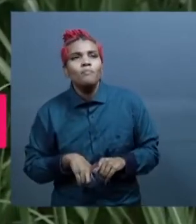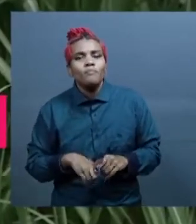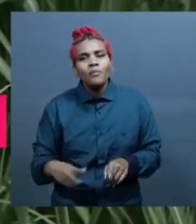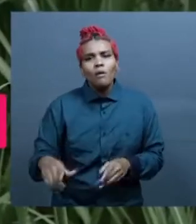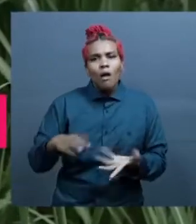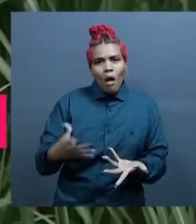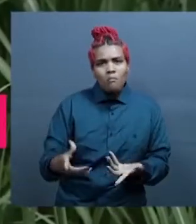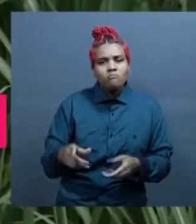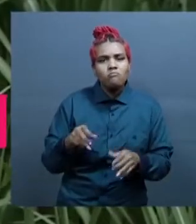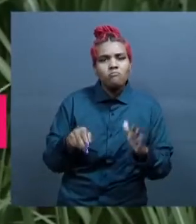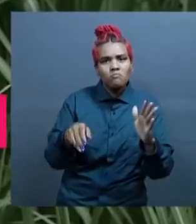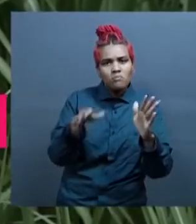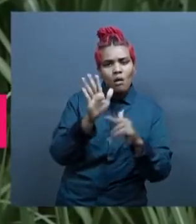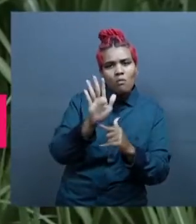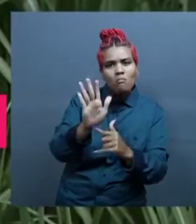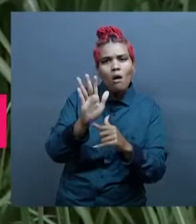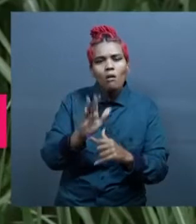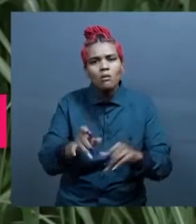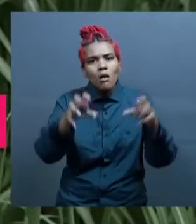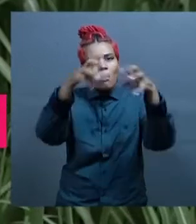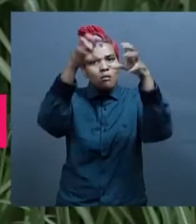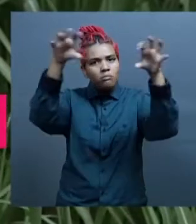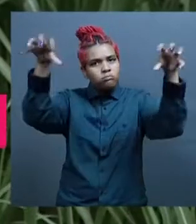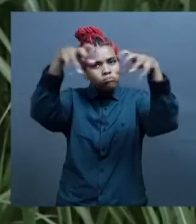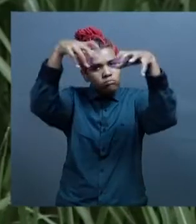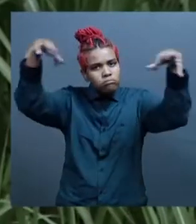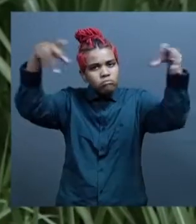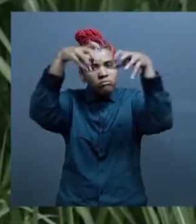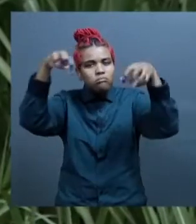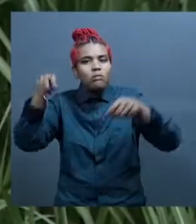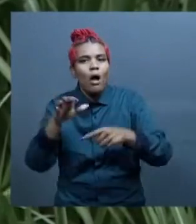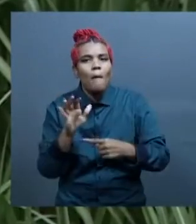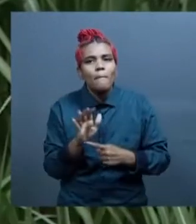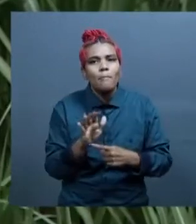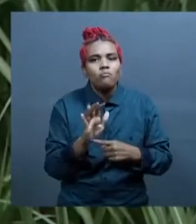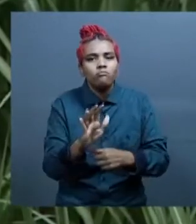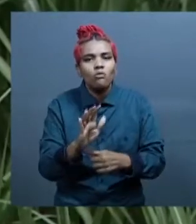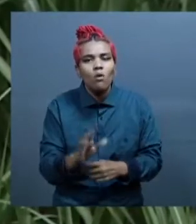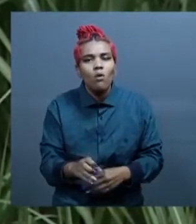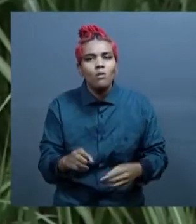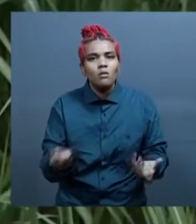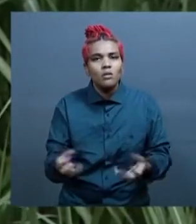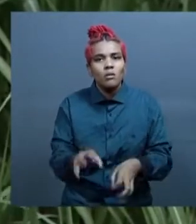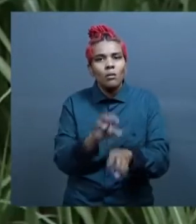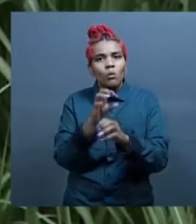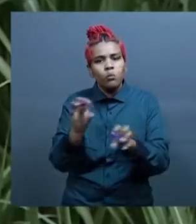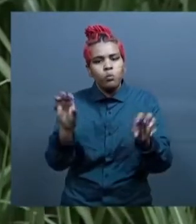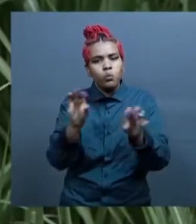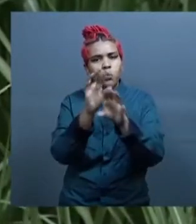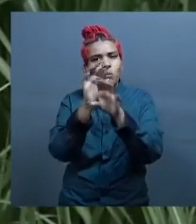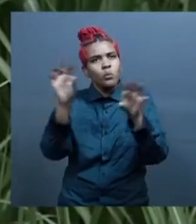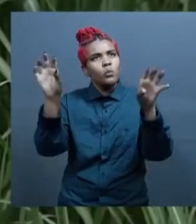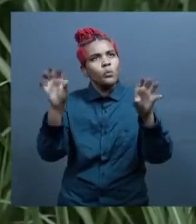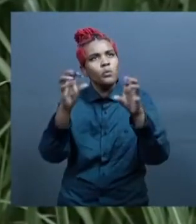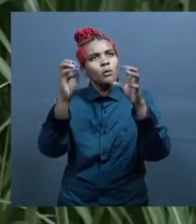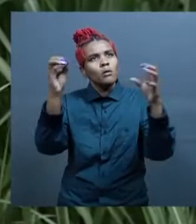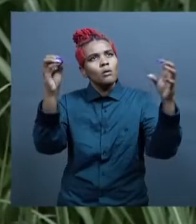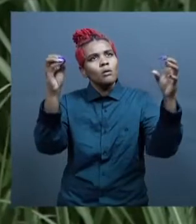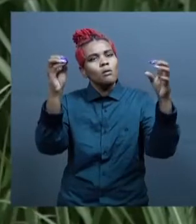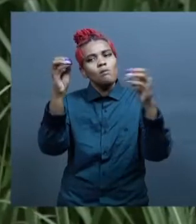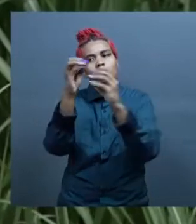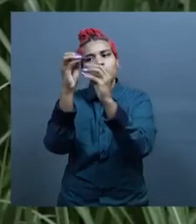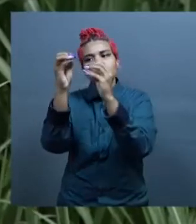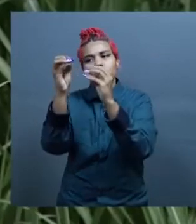a agência da organização mundial de saúde divulgou que a emissão de gases que promovem o efeito estufa bateu